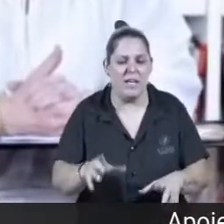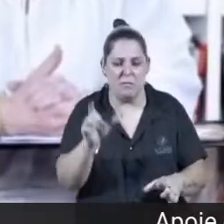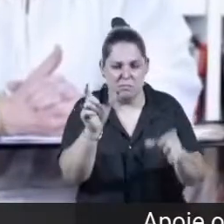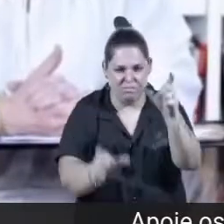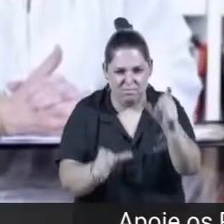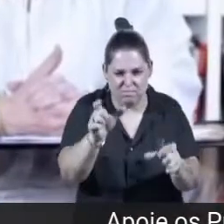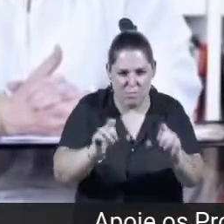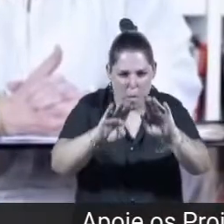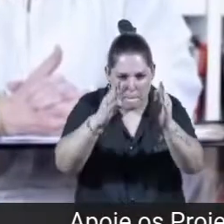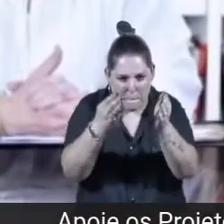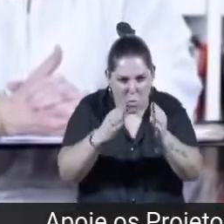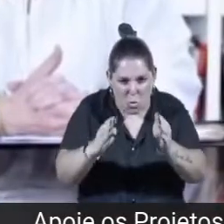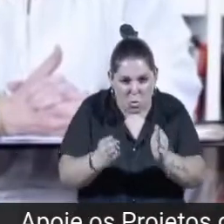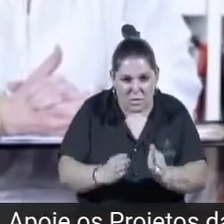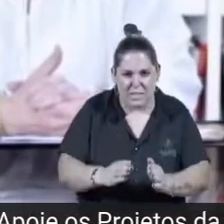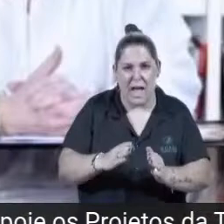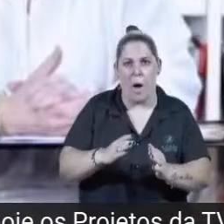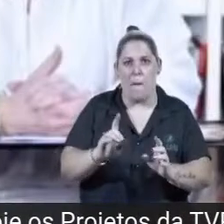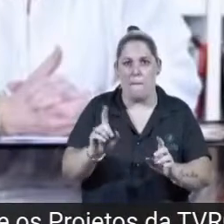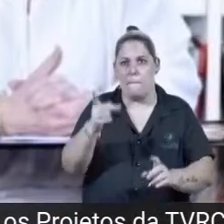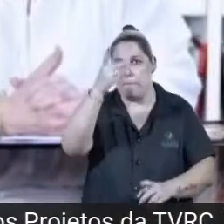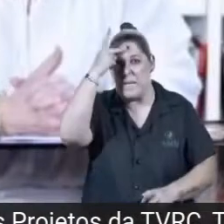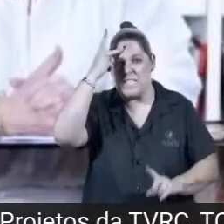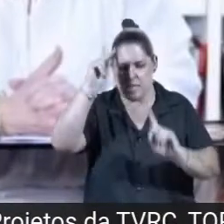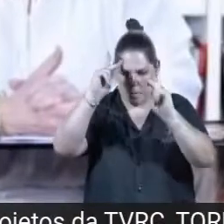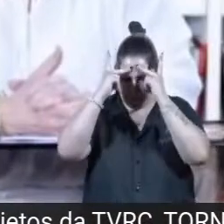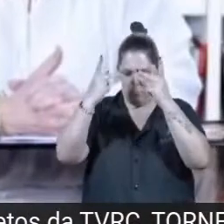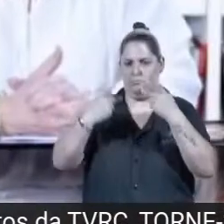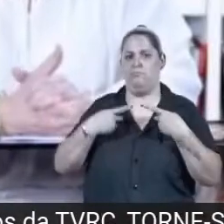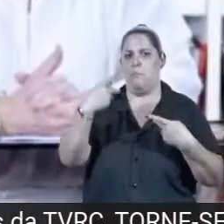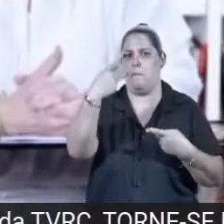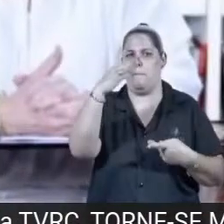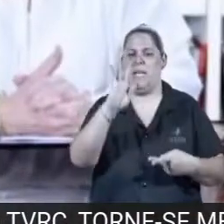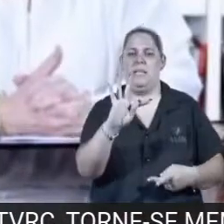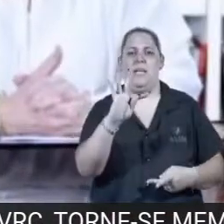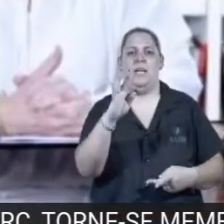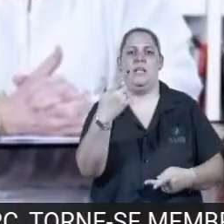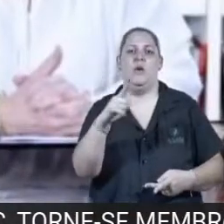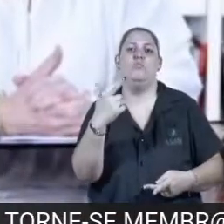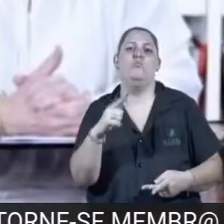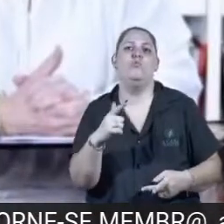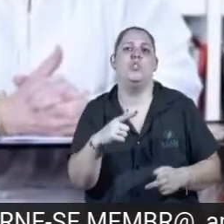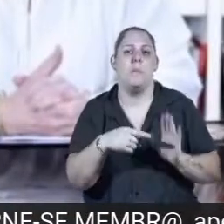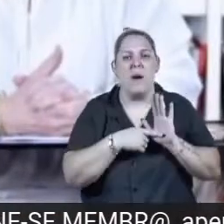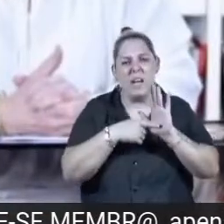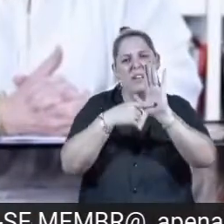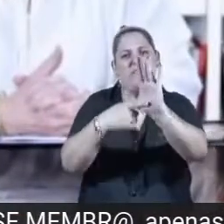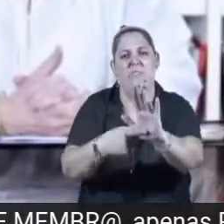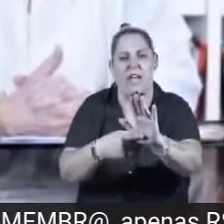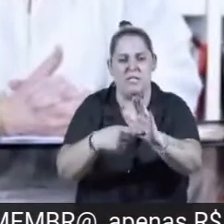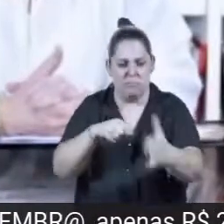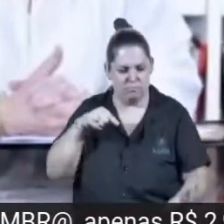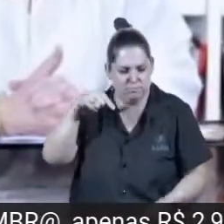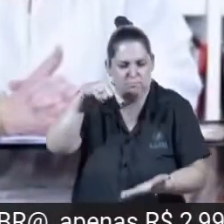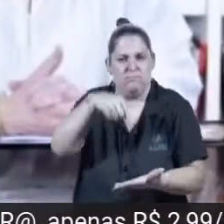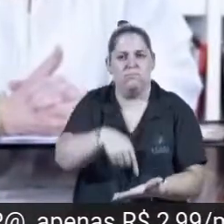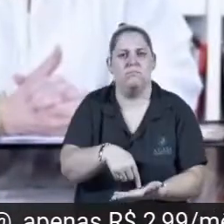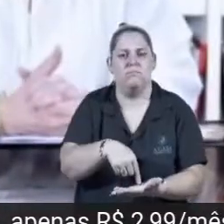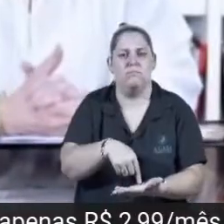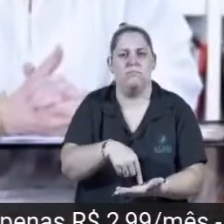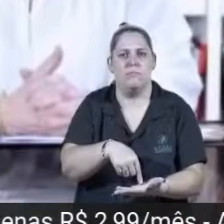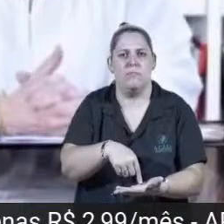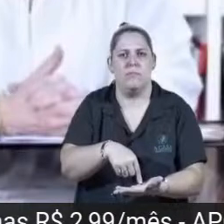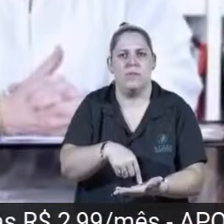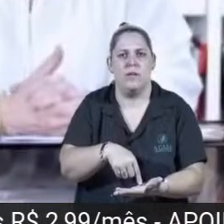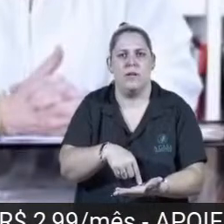ao pensamento do PT. O PT não tinha um manifesto simplesmente determinante. Eu